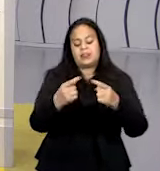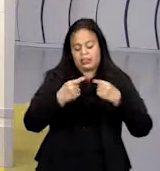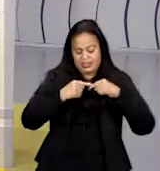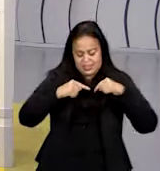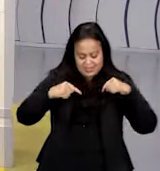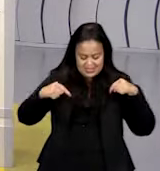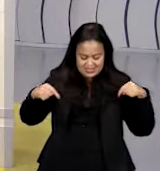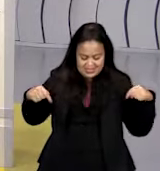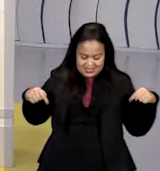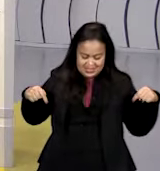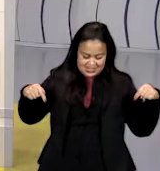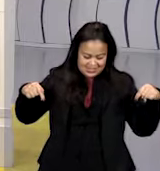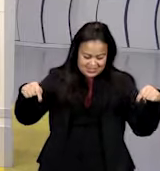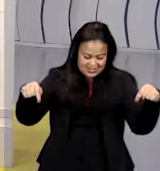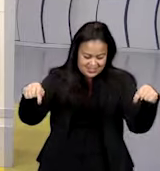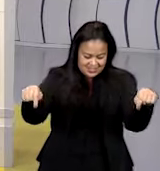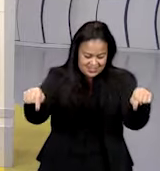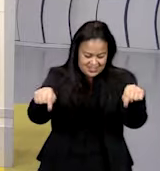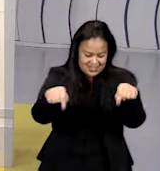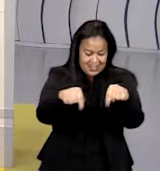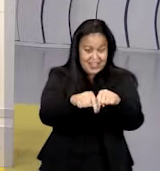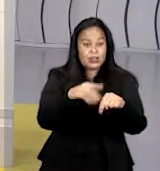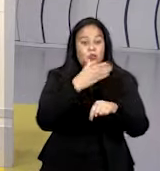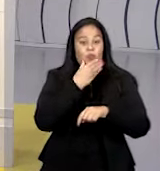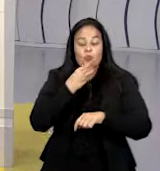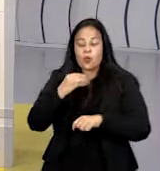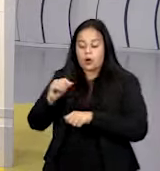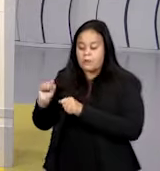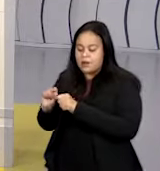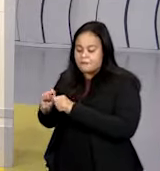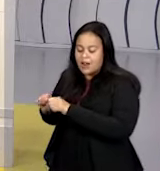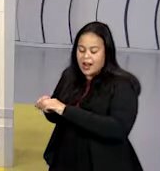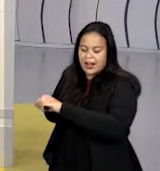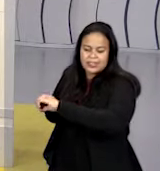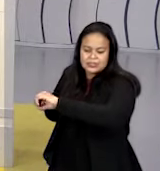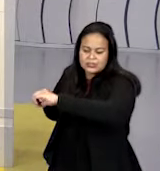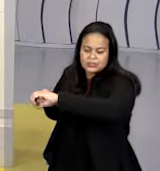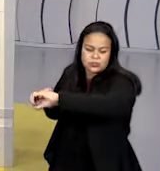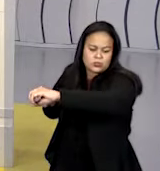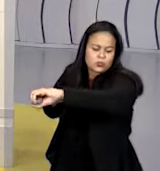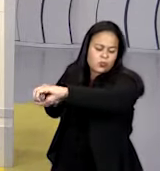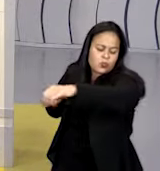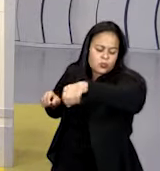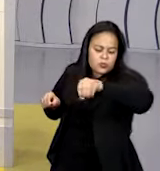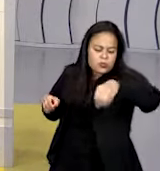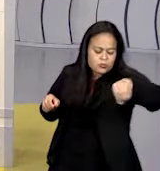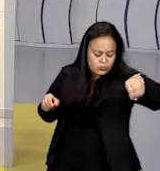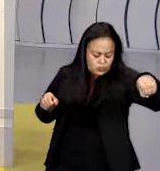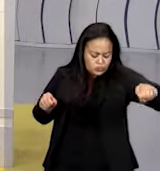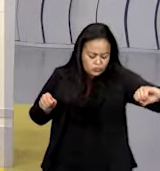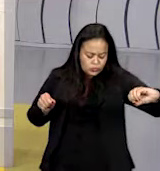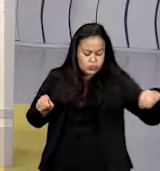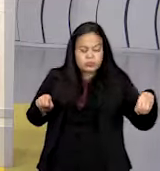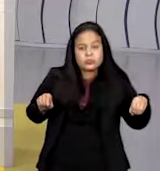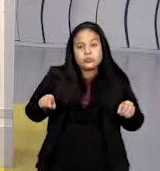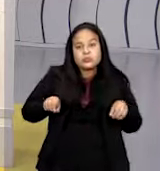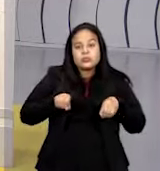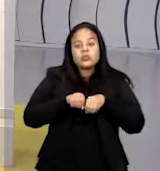cercado, as cercas são interferência humana. Você tem construções, tem veículos também